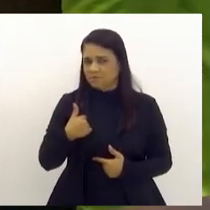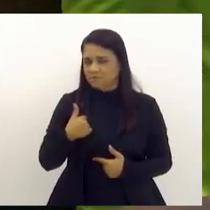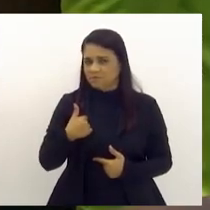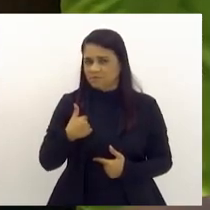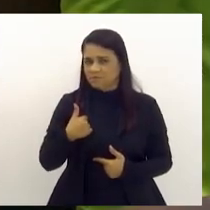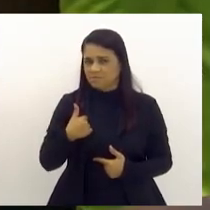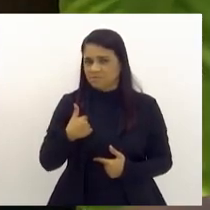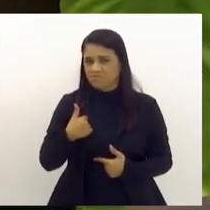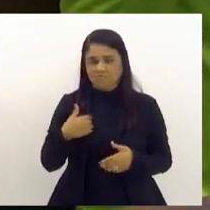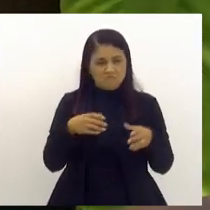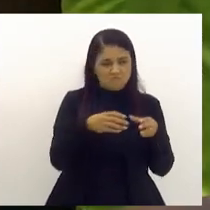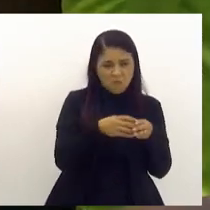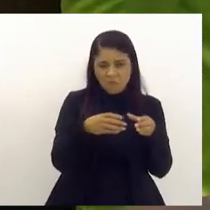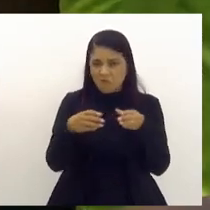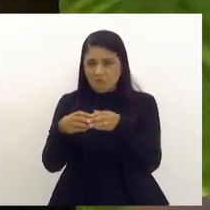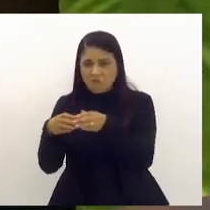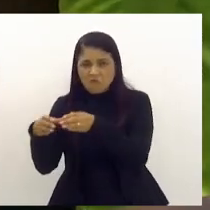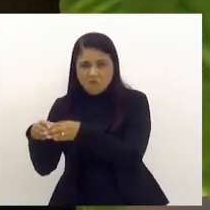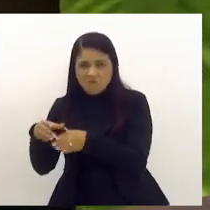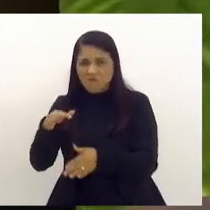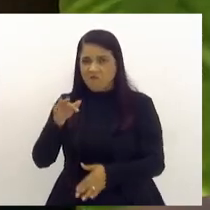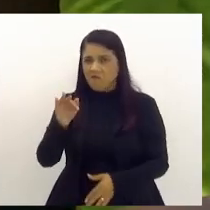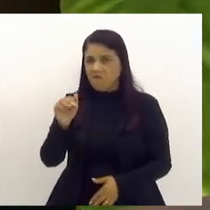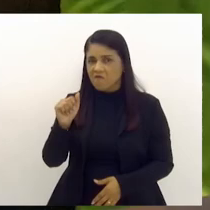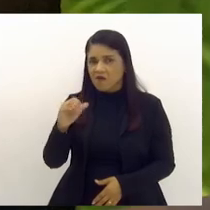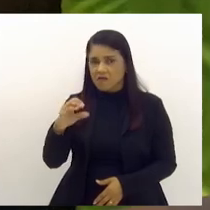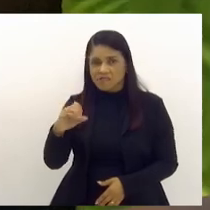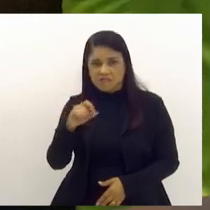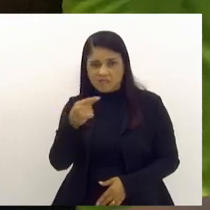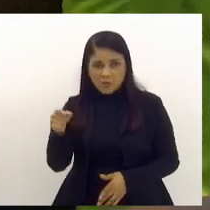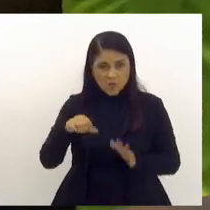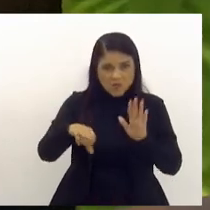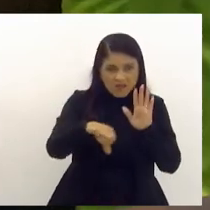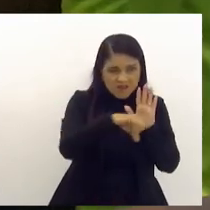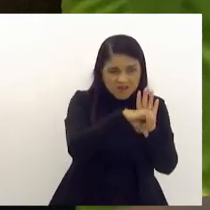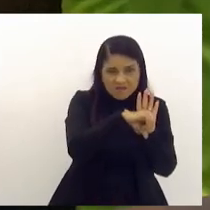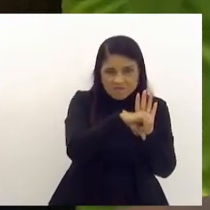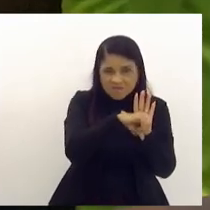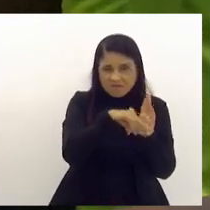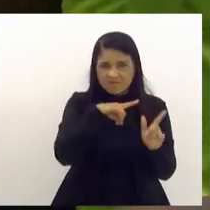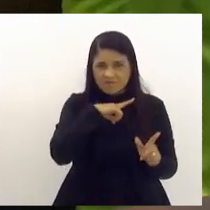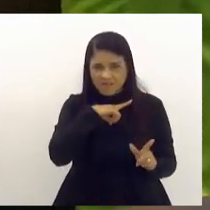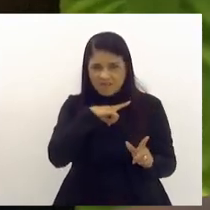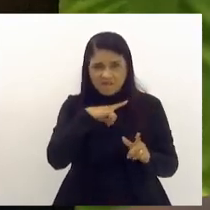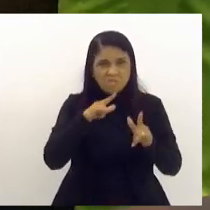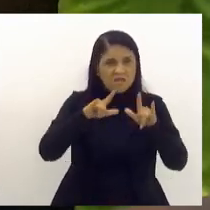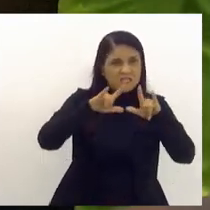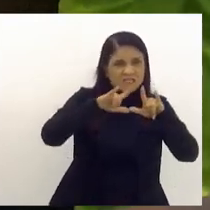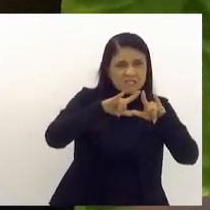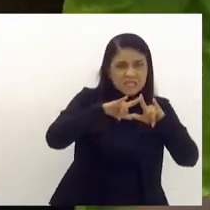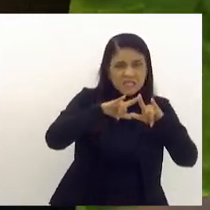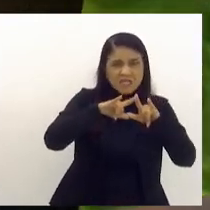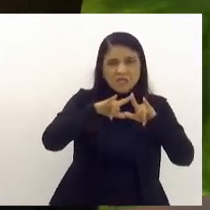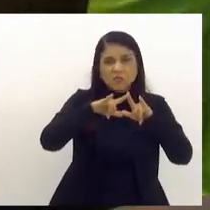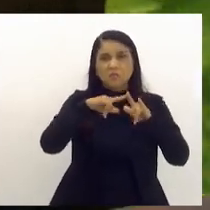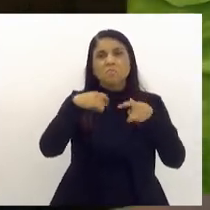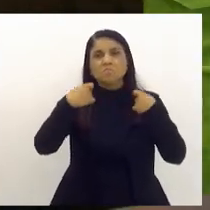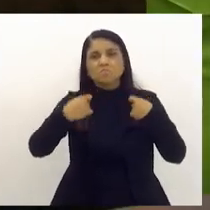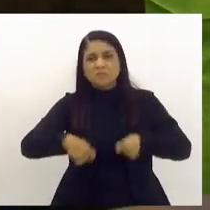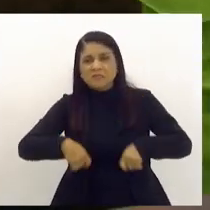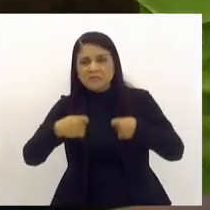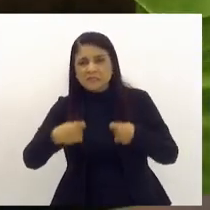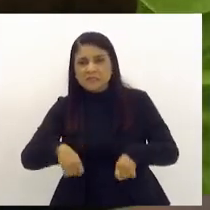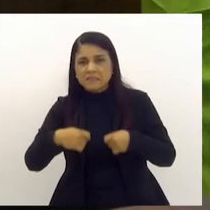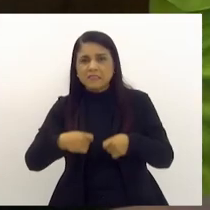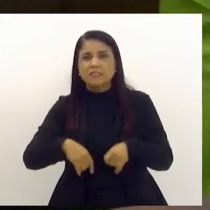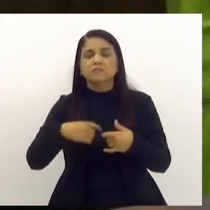Independentemente da facção, se está cometendo crime, independentemente de ser miliciano, tem que